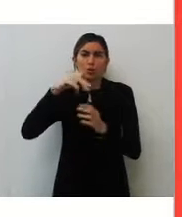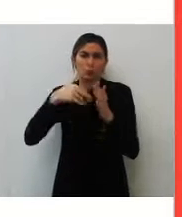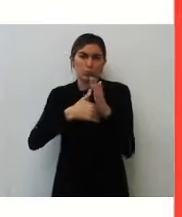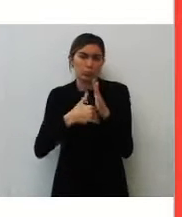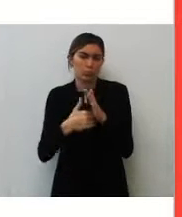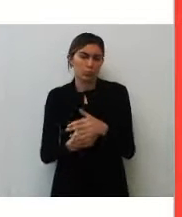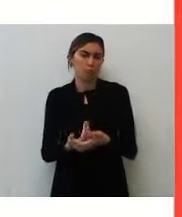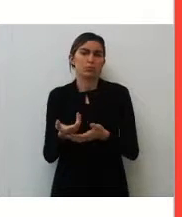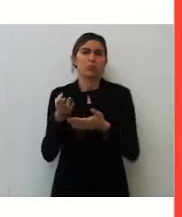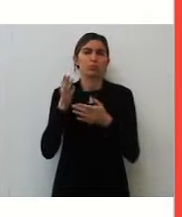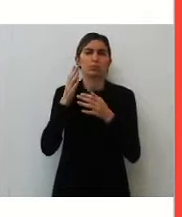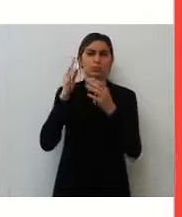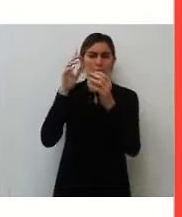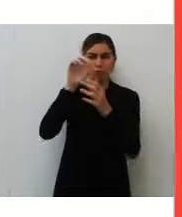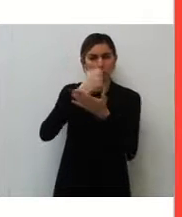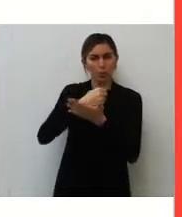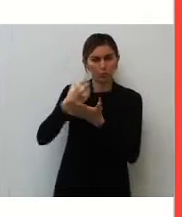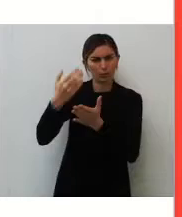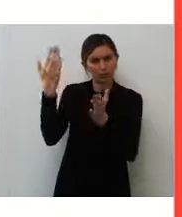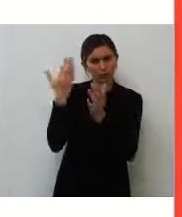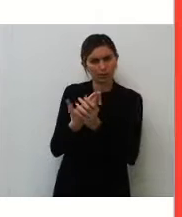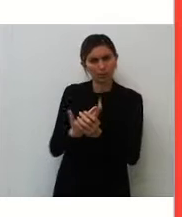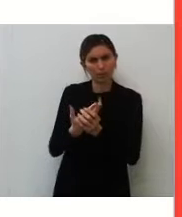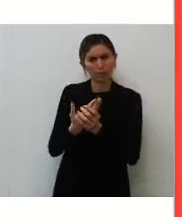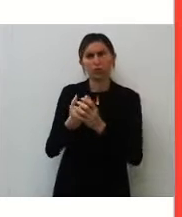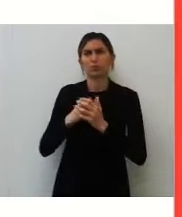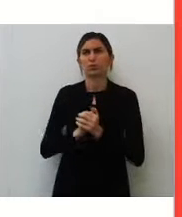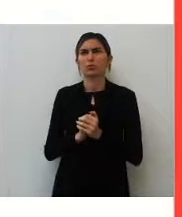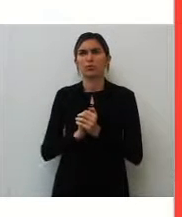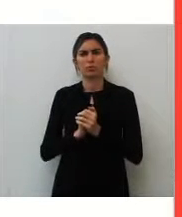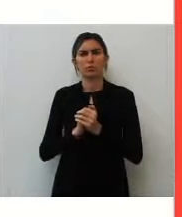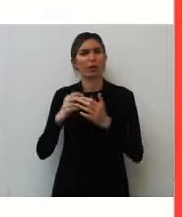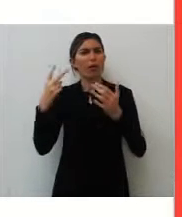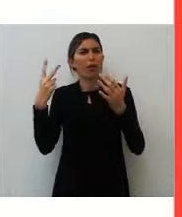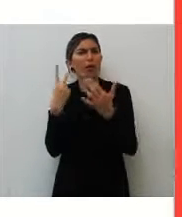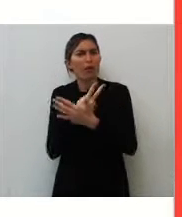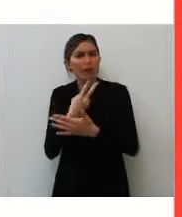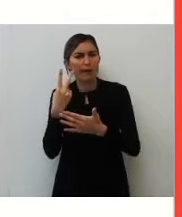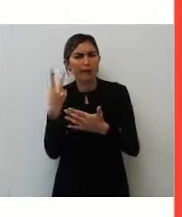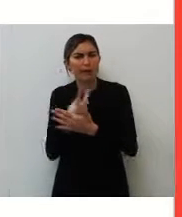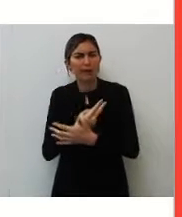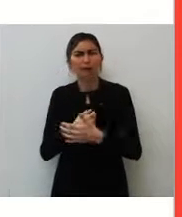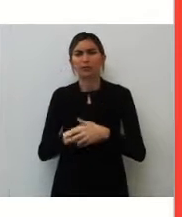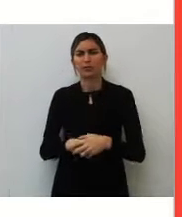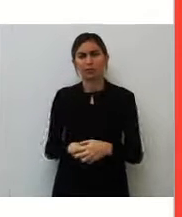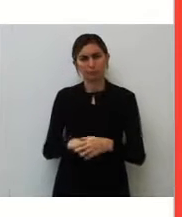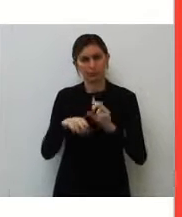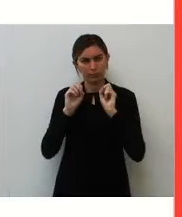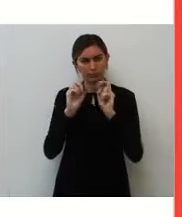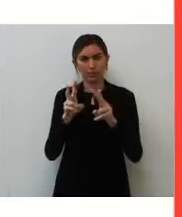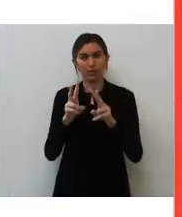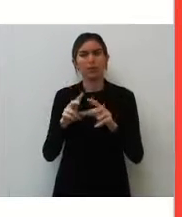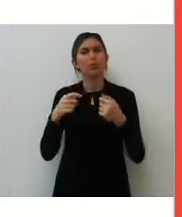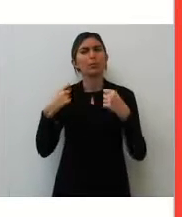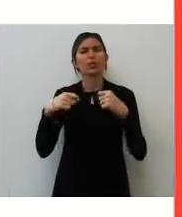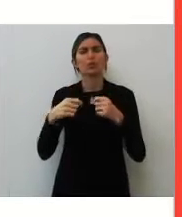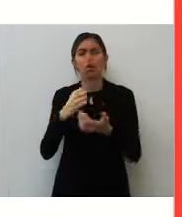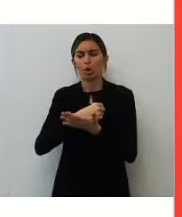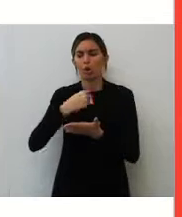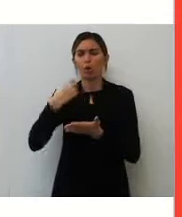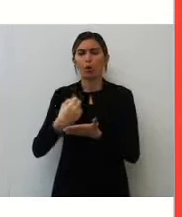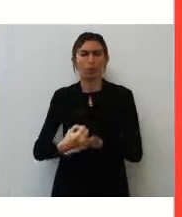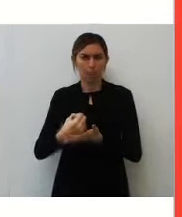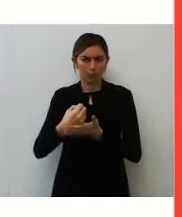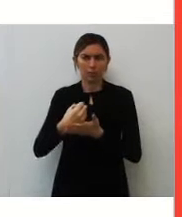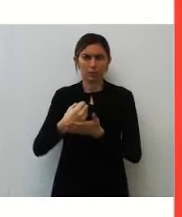documentos anexo e tu tá mais do que errado ok deveriam ser os